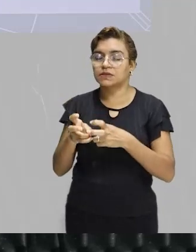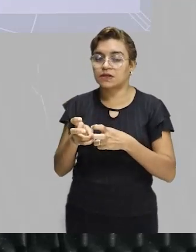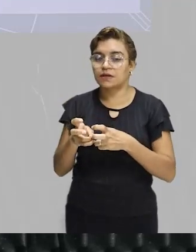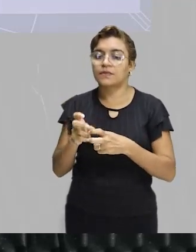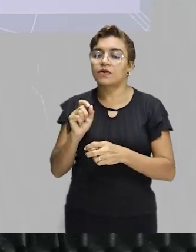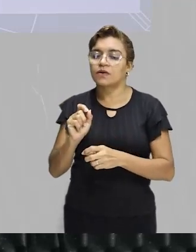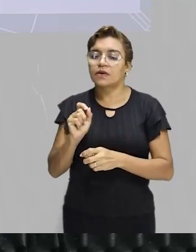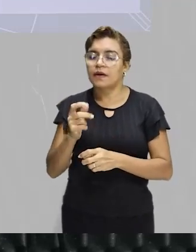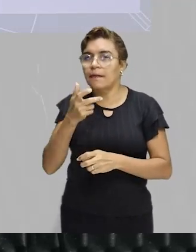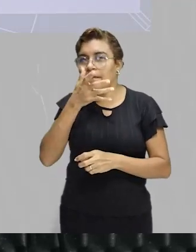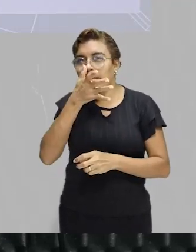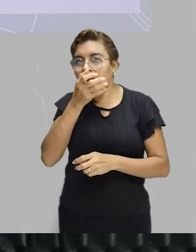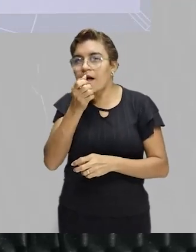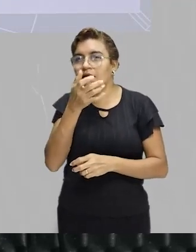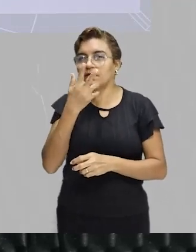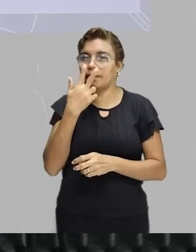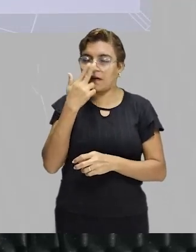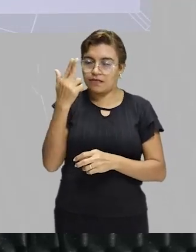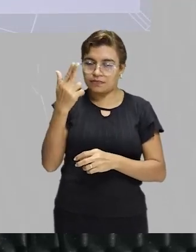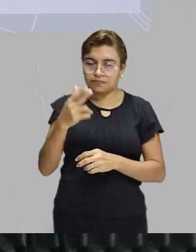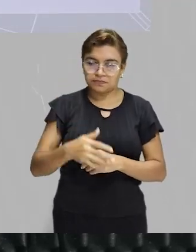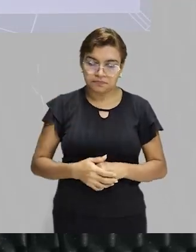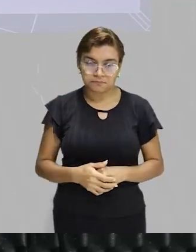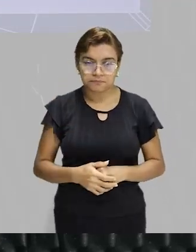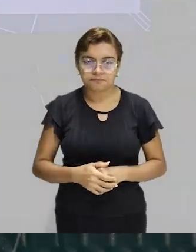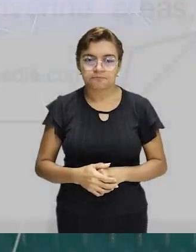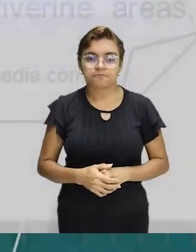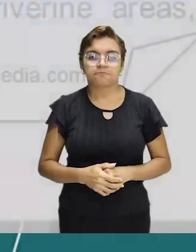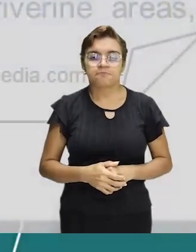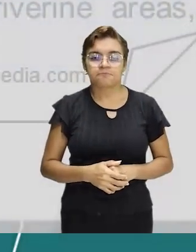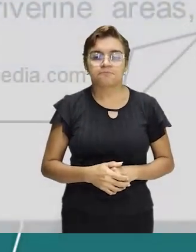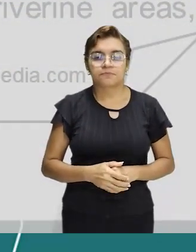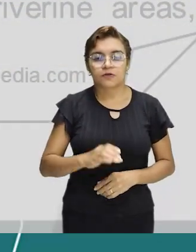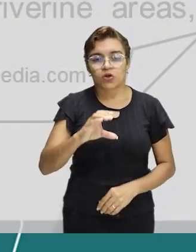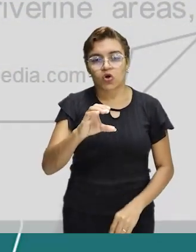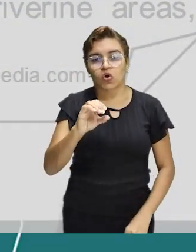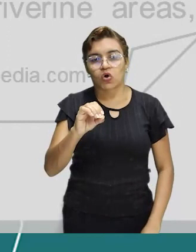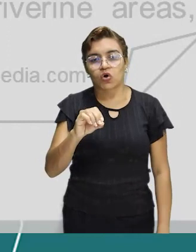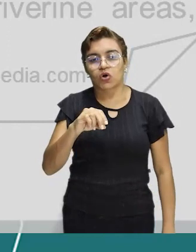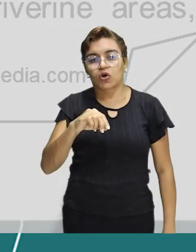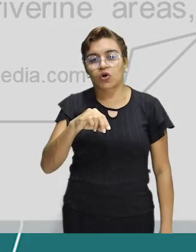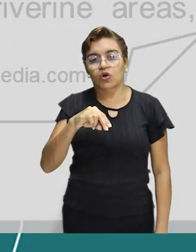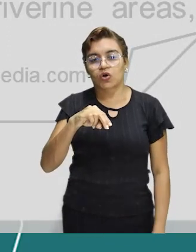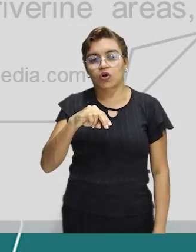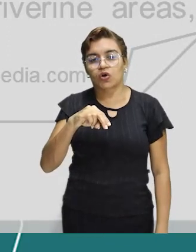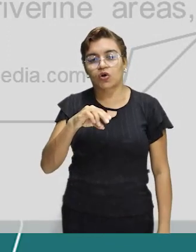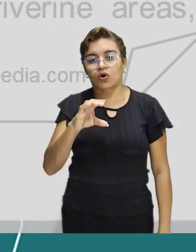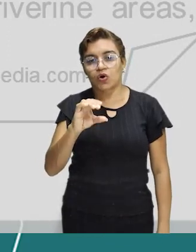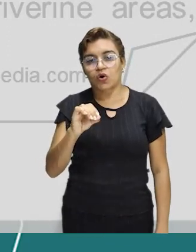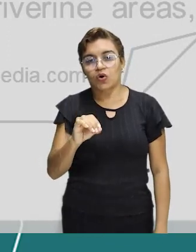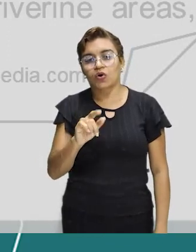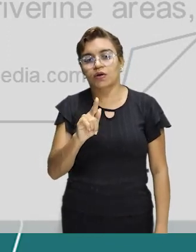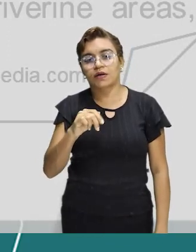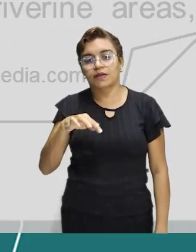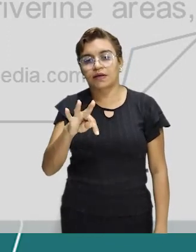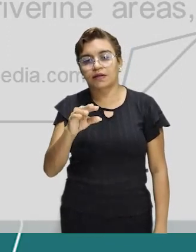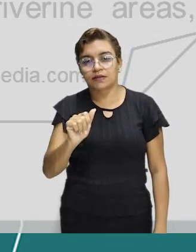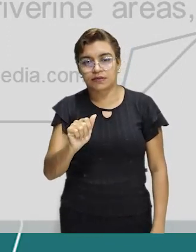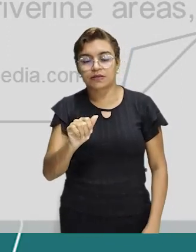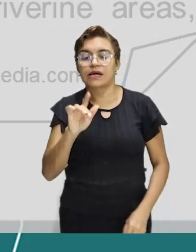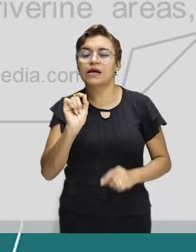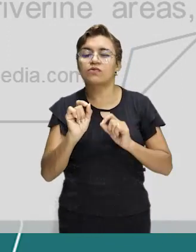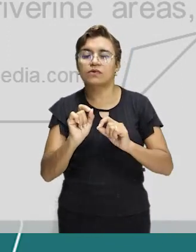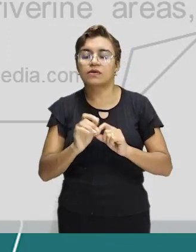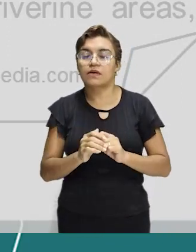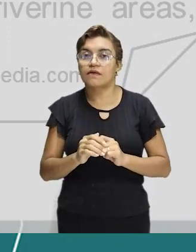uma proximidade, tá bom? As cognatas são uma das vantagens que nós temos